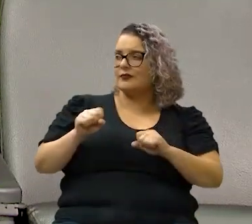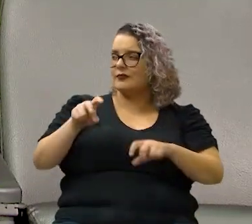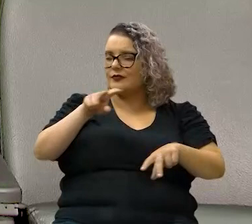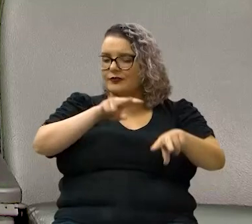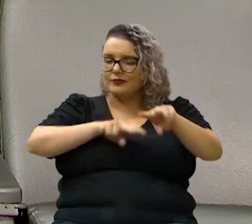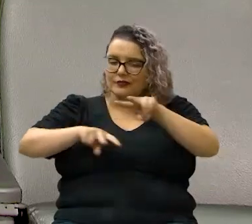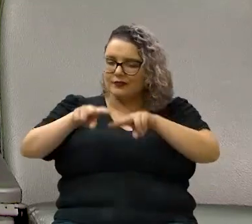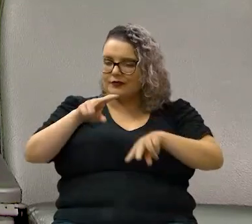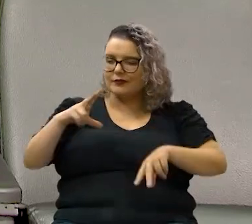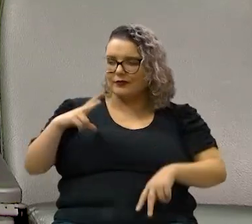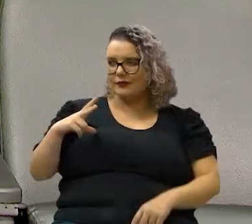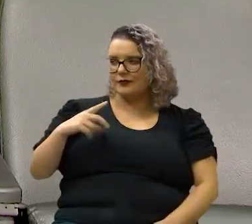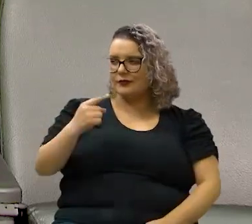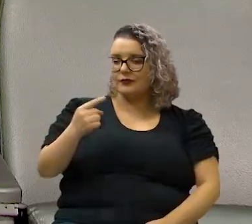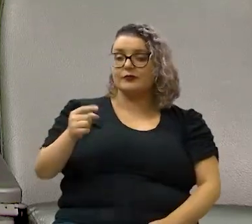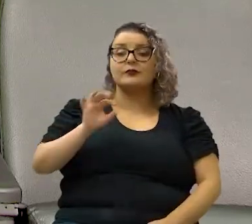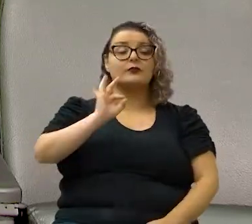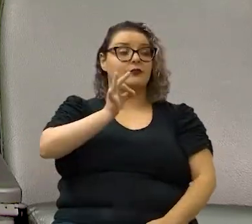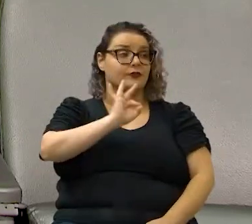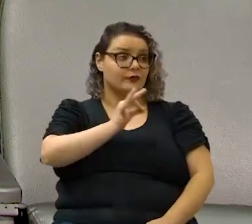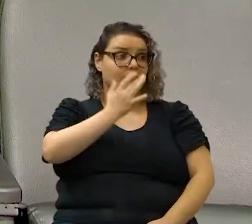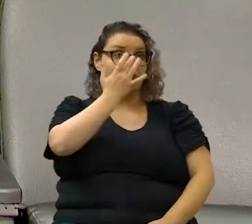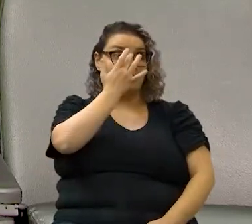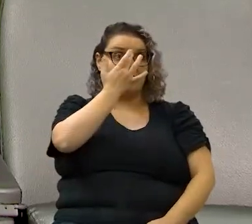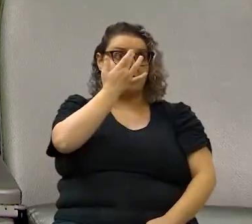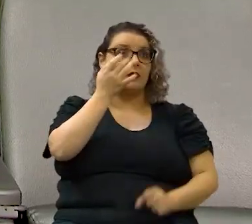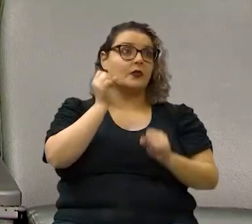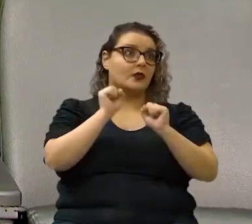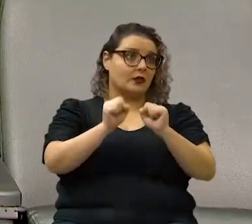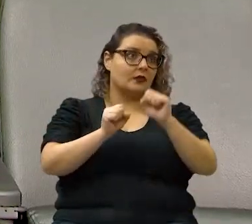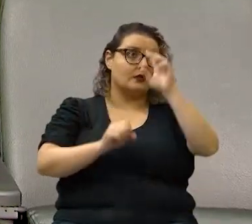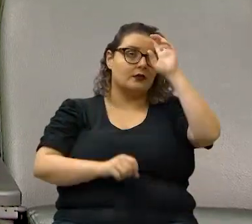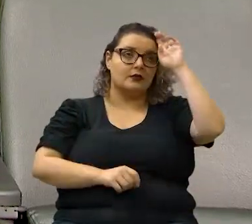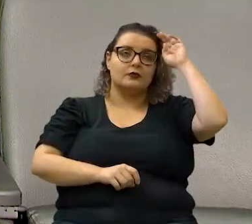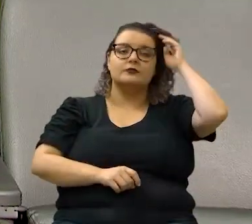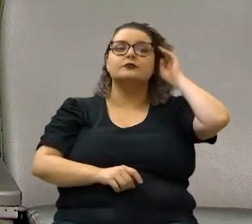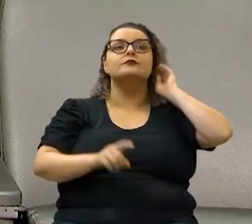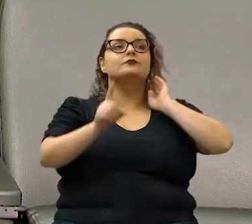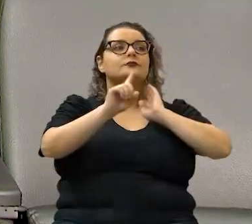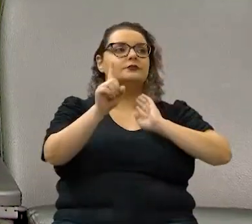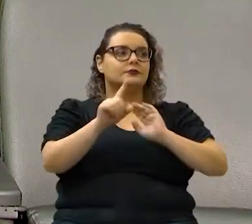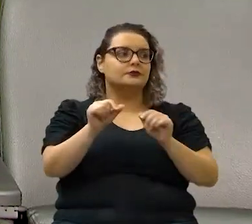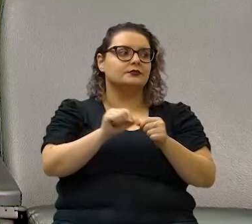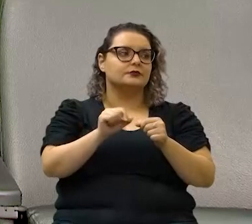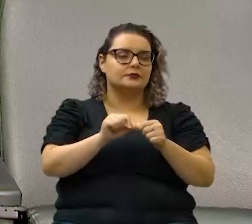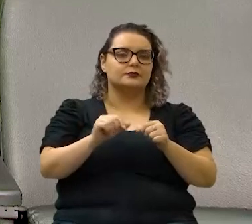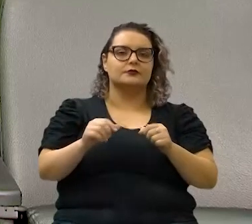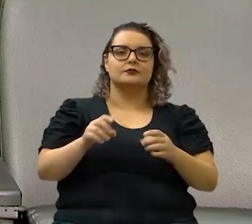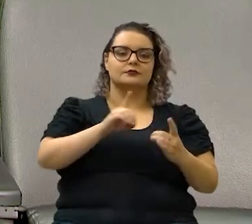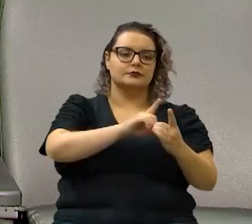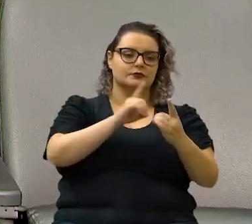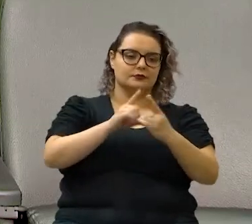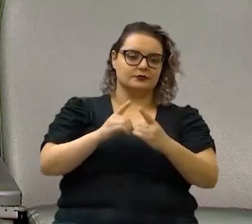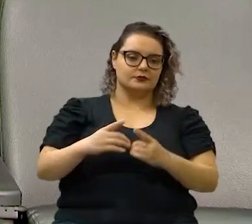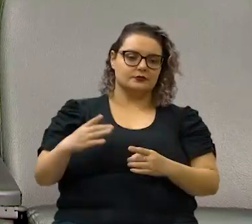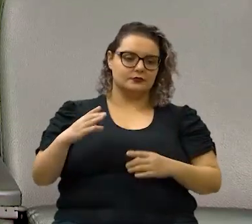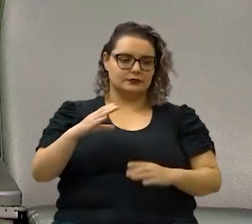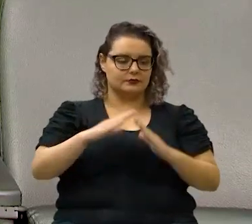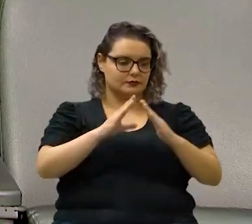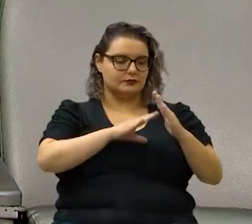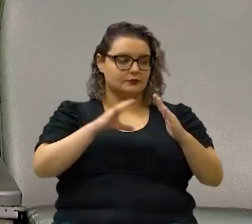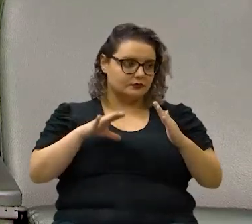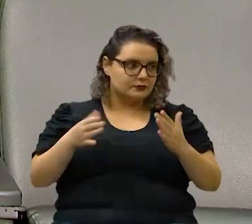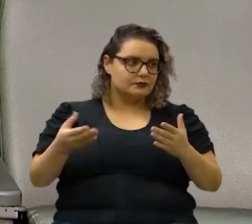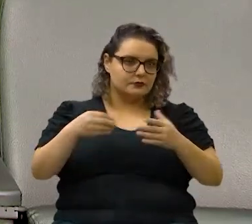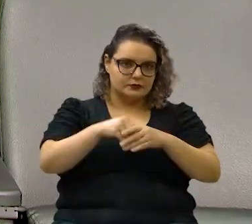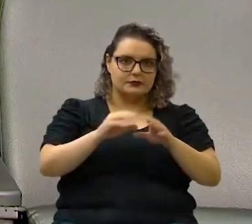um olhar um pouco mais individualizado. Exatamente, pode, ele não faz o atendimento clínico na escola, mas ao